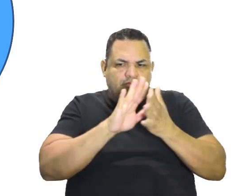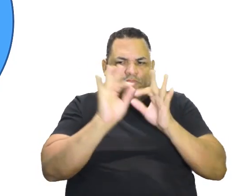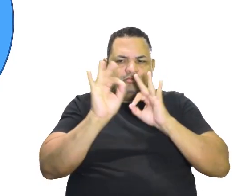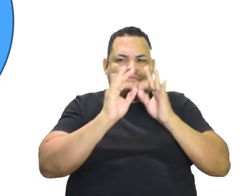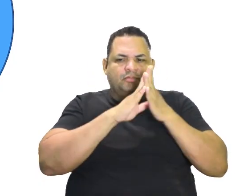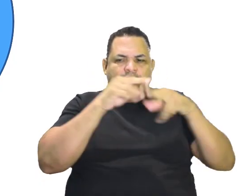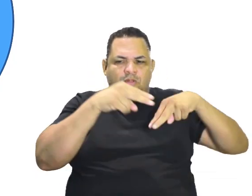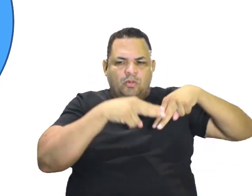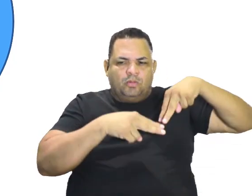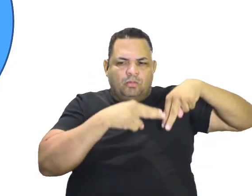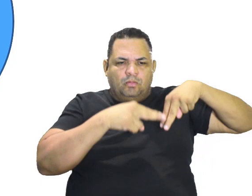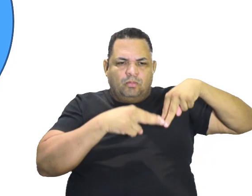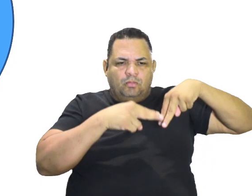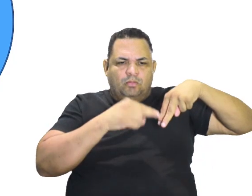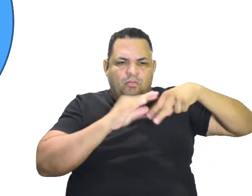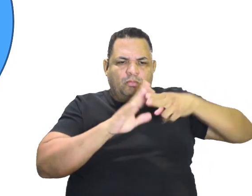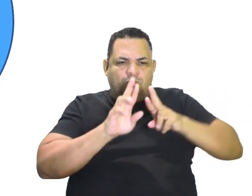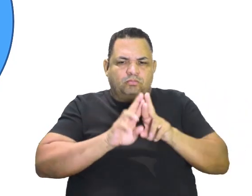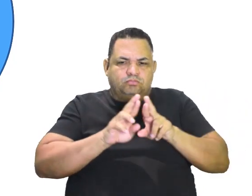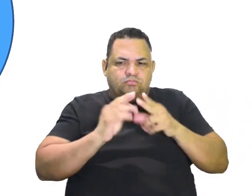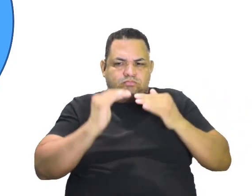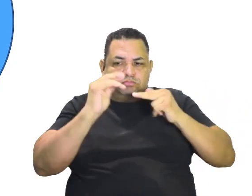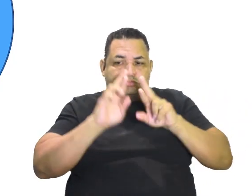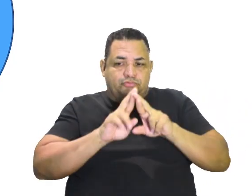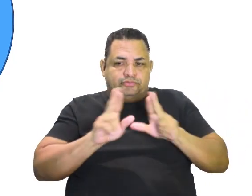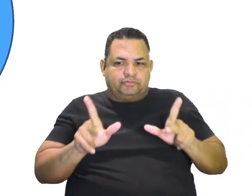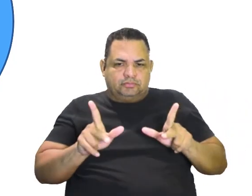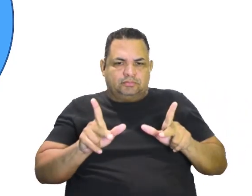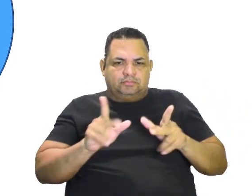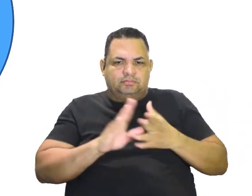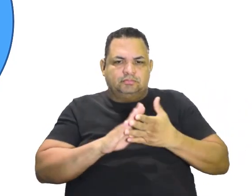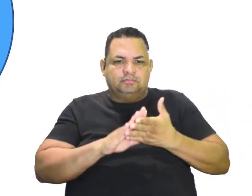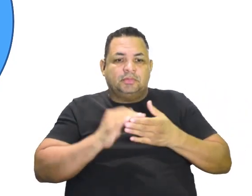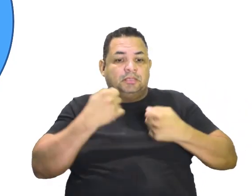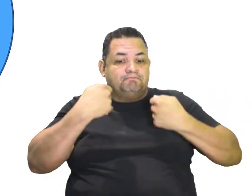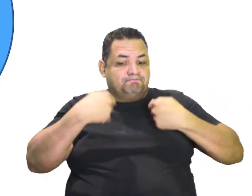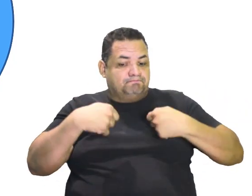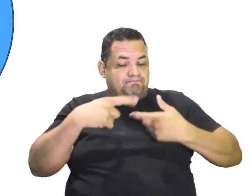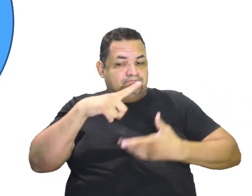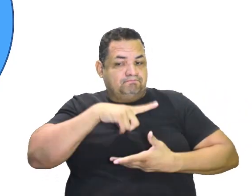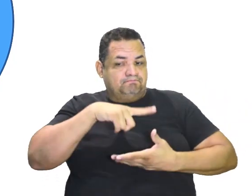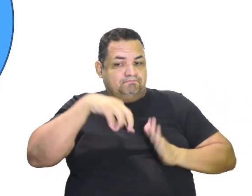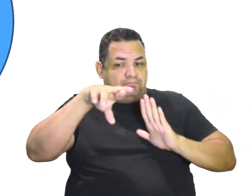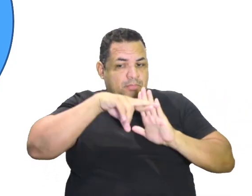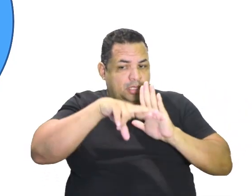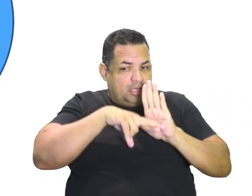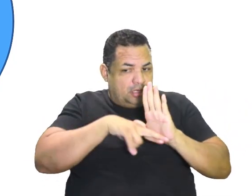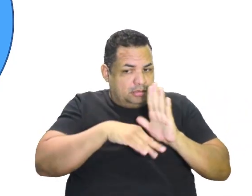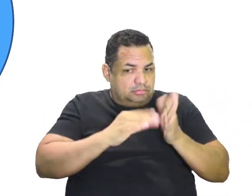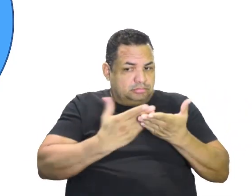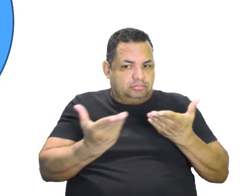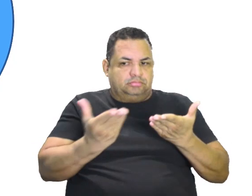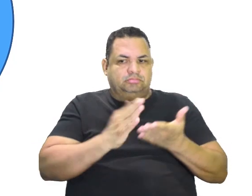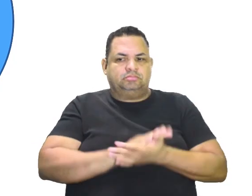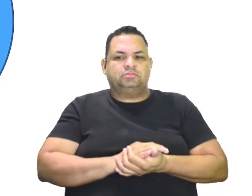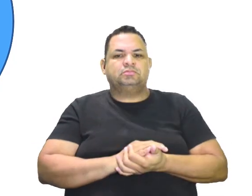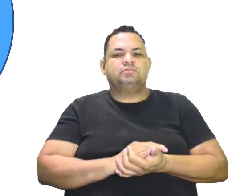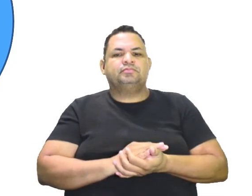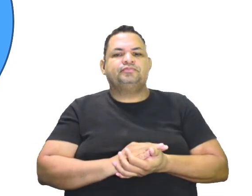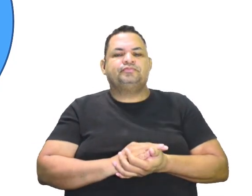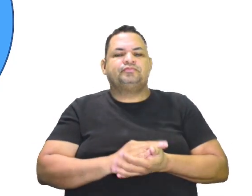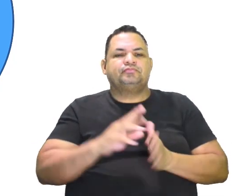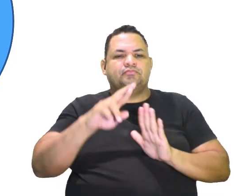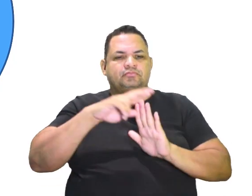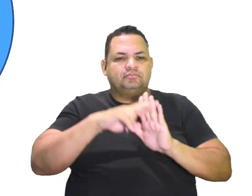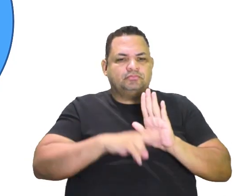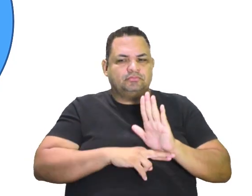da deusa de uma maneira desigual. Isso também era uma exigência da academia, né? Uma exigência